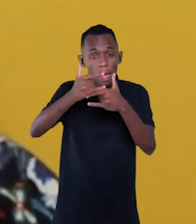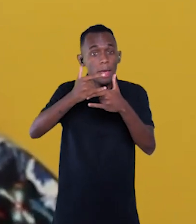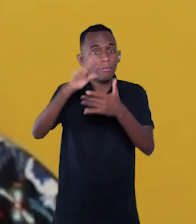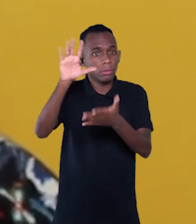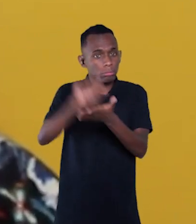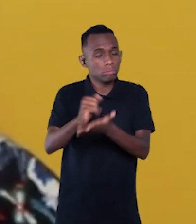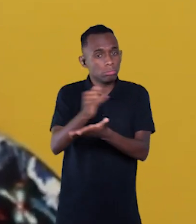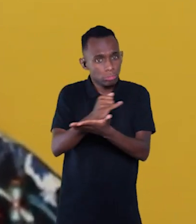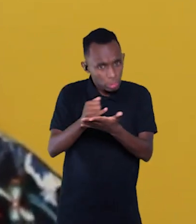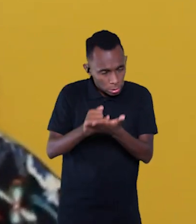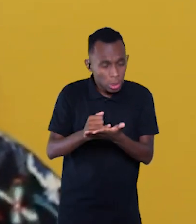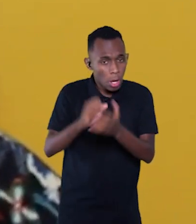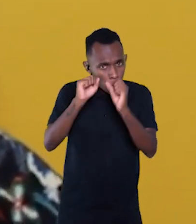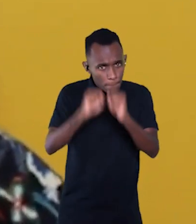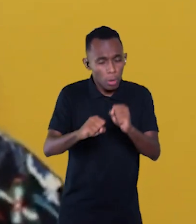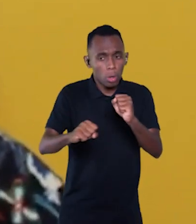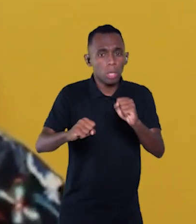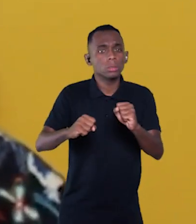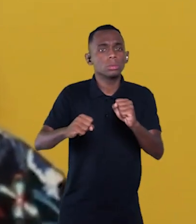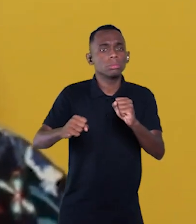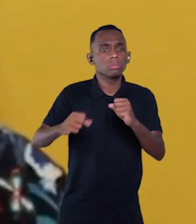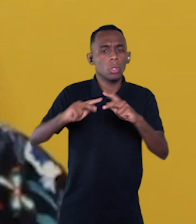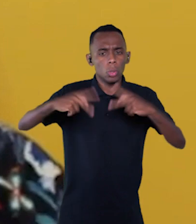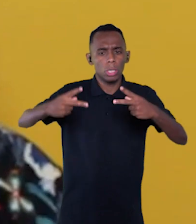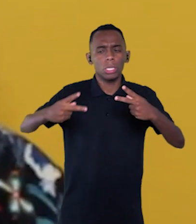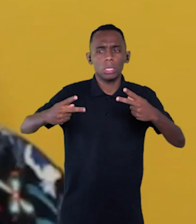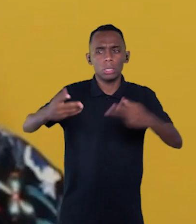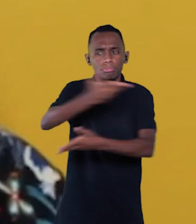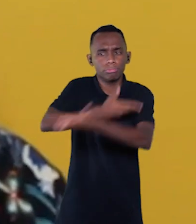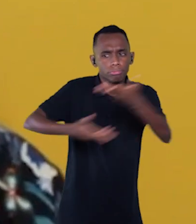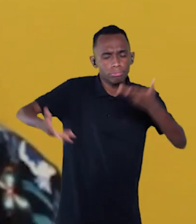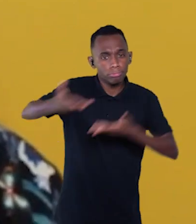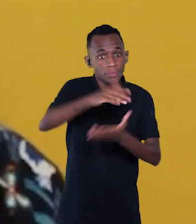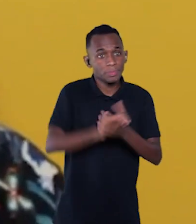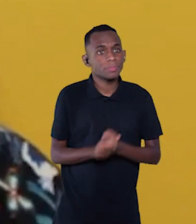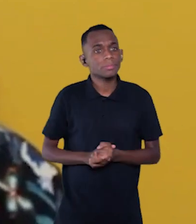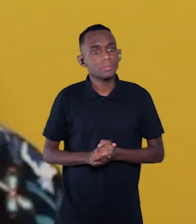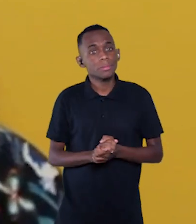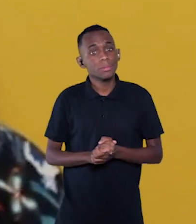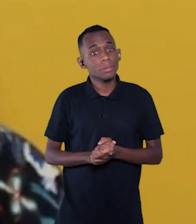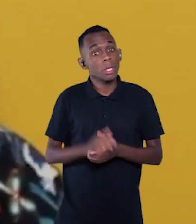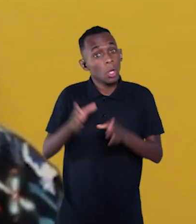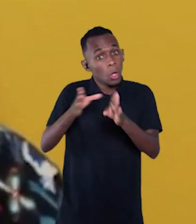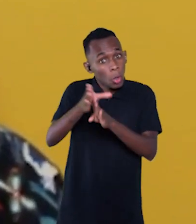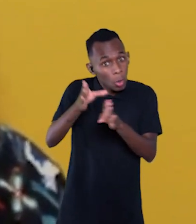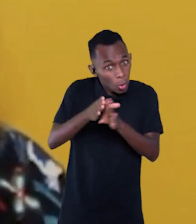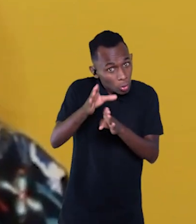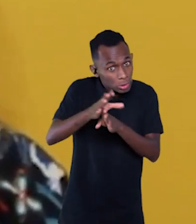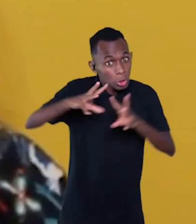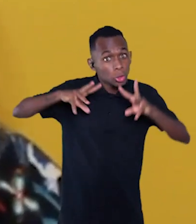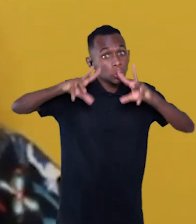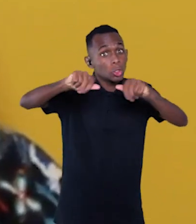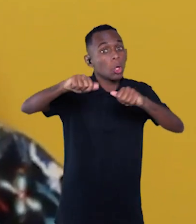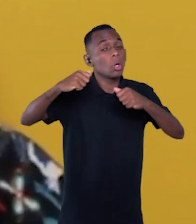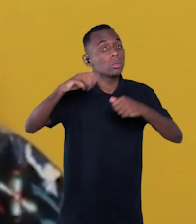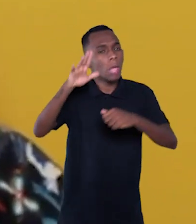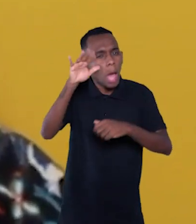ficar aqui disponível no canal. Vocês podem compartilhar o link se tiver gostado do papo. Recomendo,